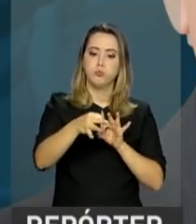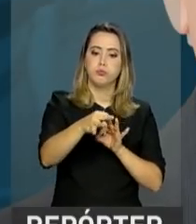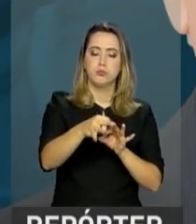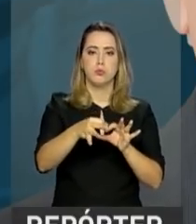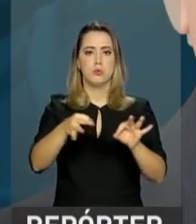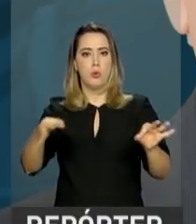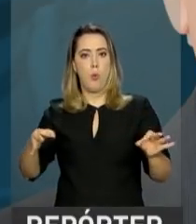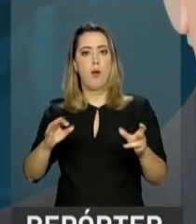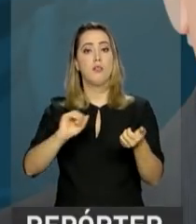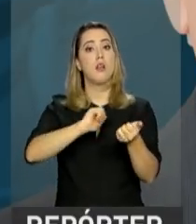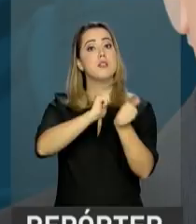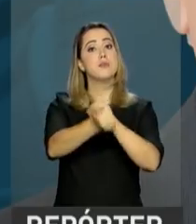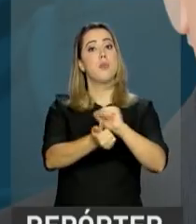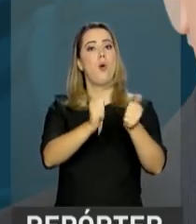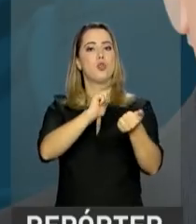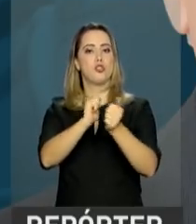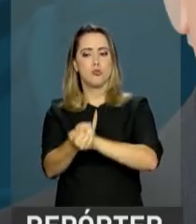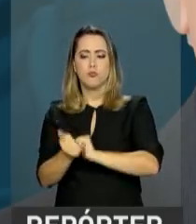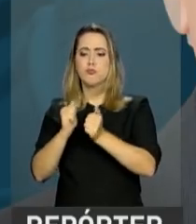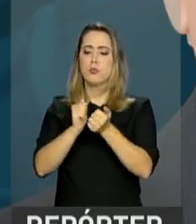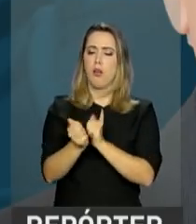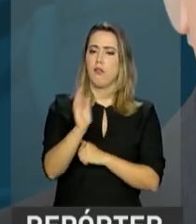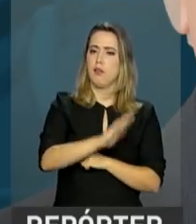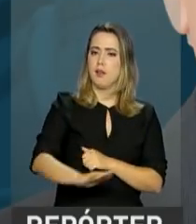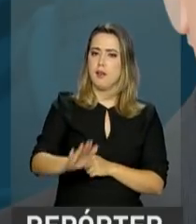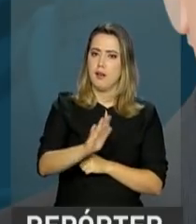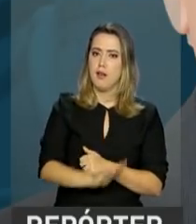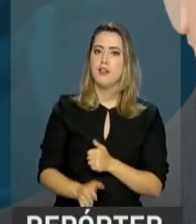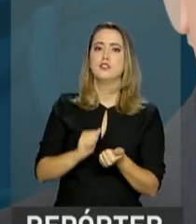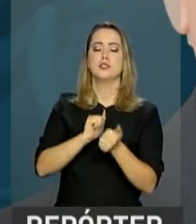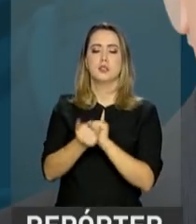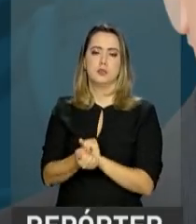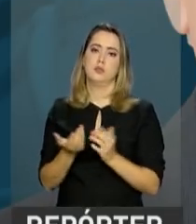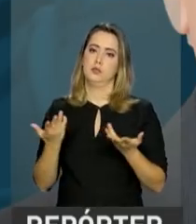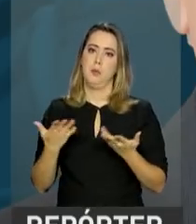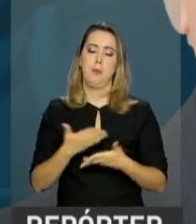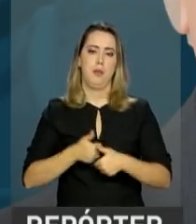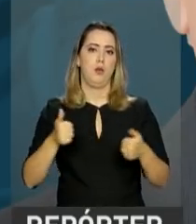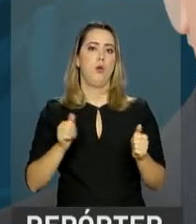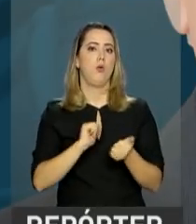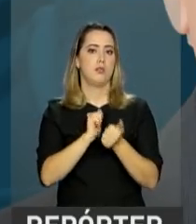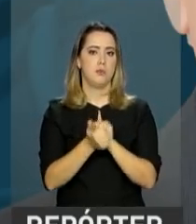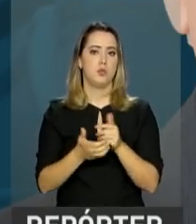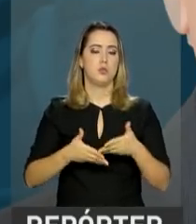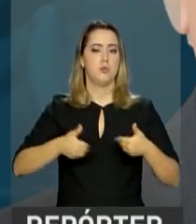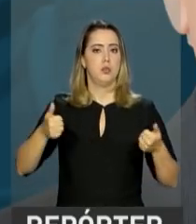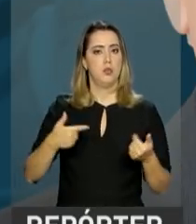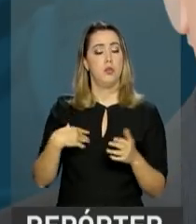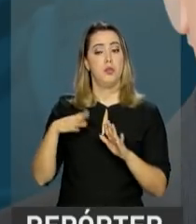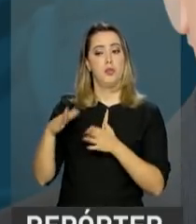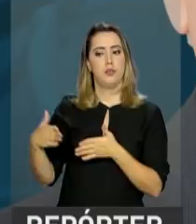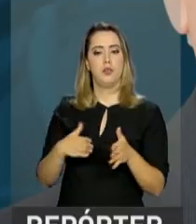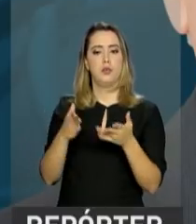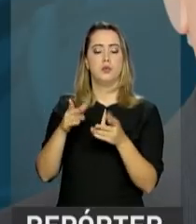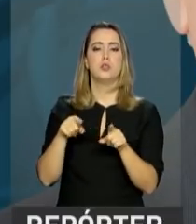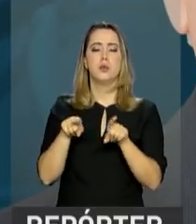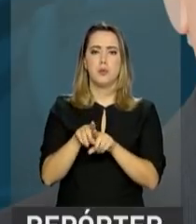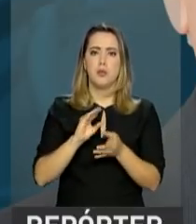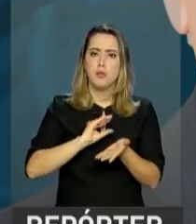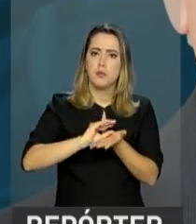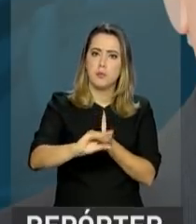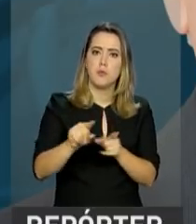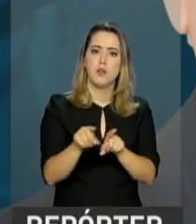de crianças elas vão praticar esportes ao invés de estar na rua e além disso vamos investir também na construção